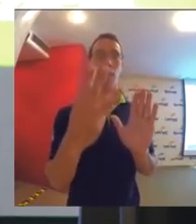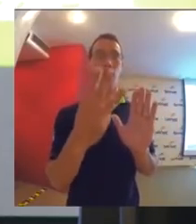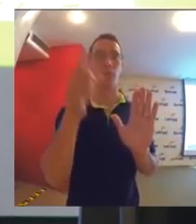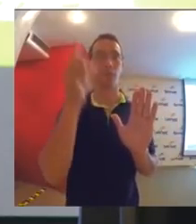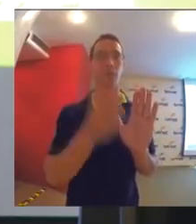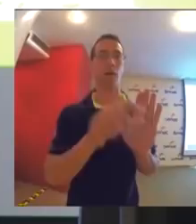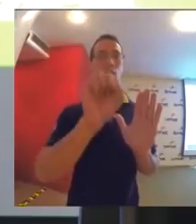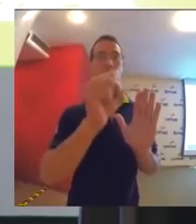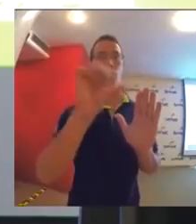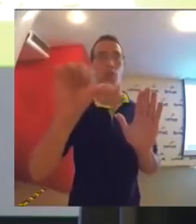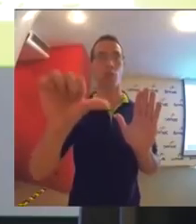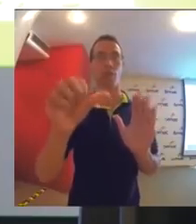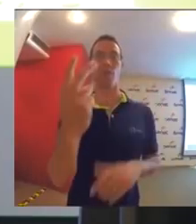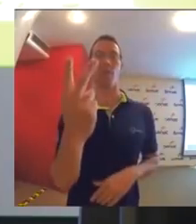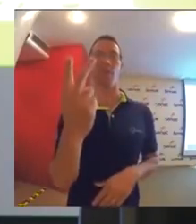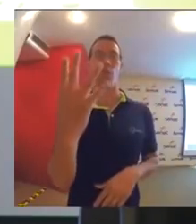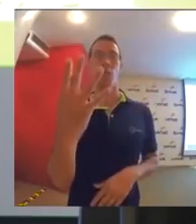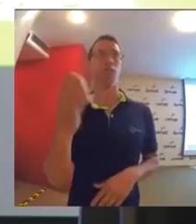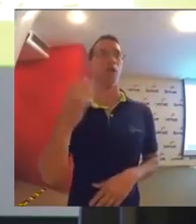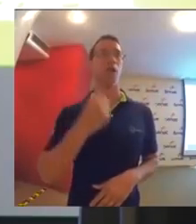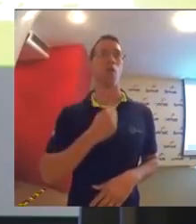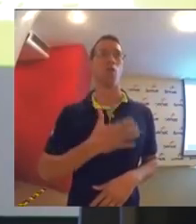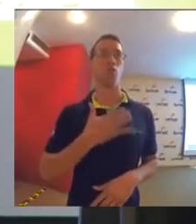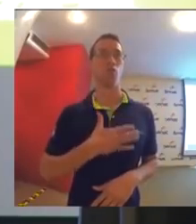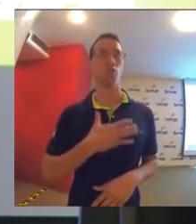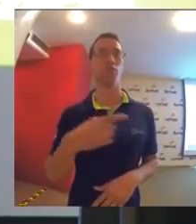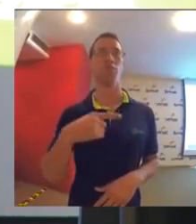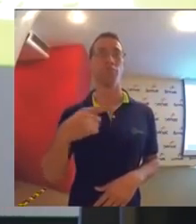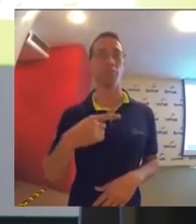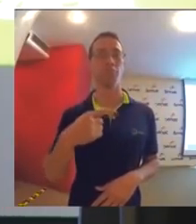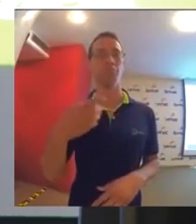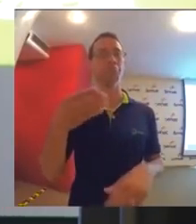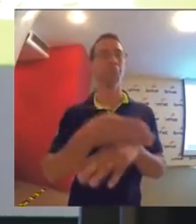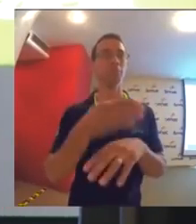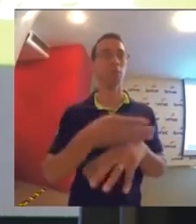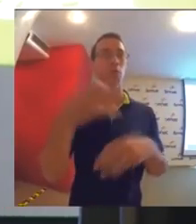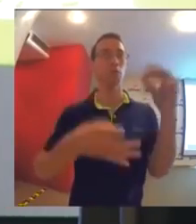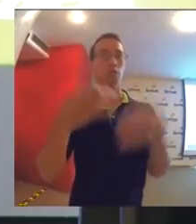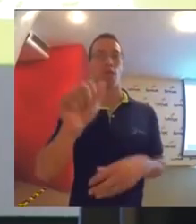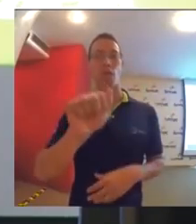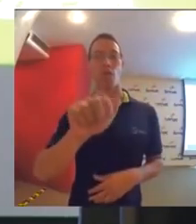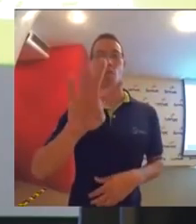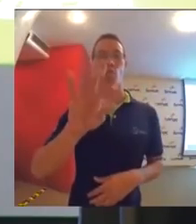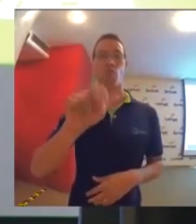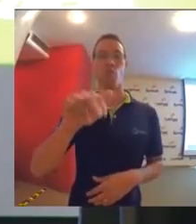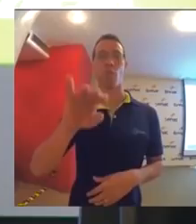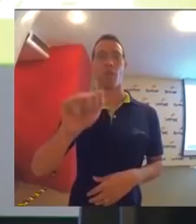43/89, de 24 de agosto, que estabelecia o enquadramento jurídico da autonomia das escolas.